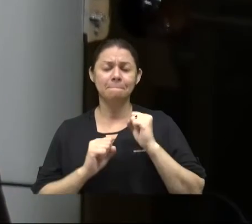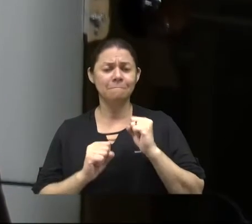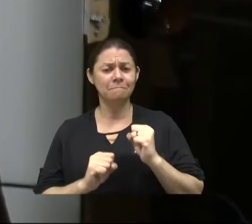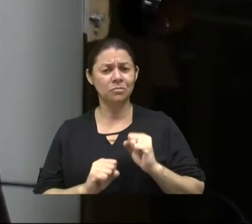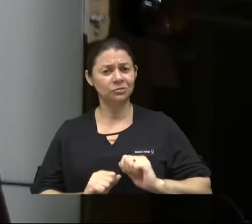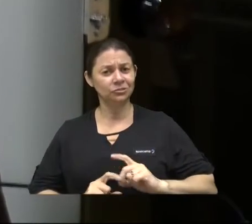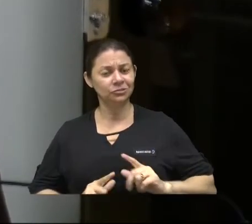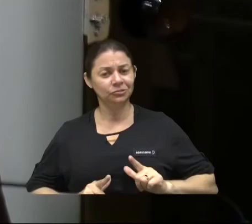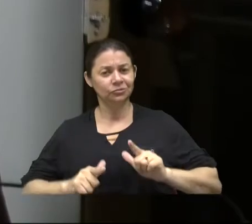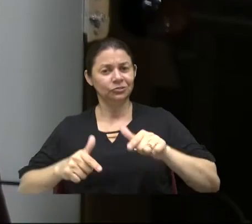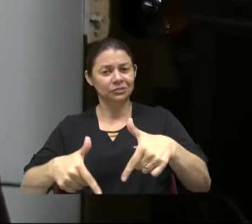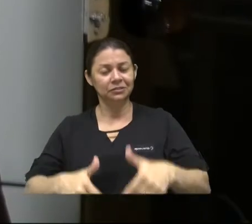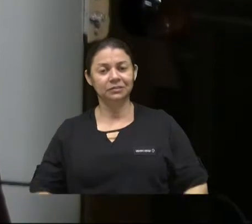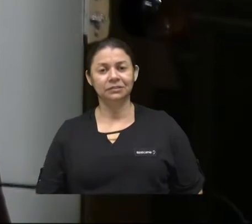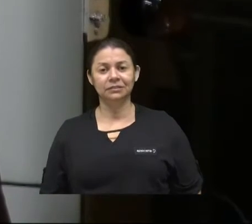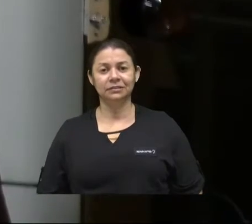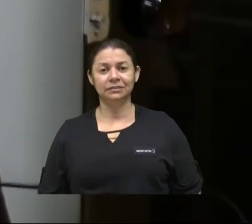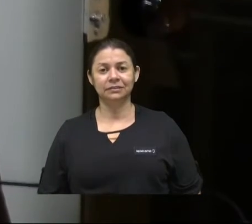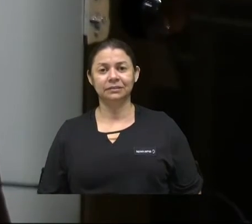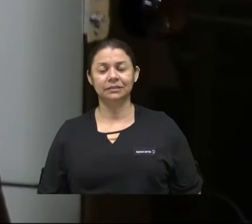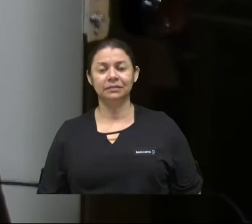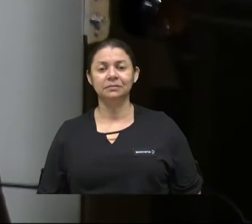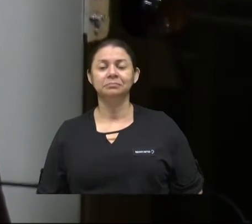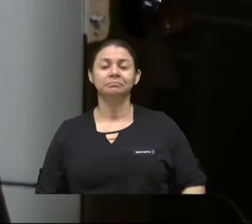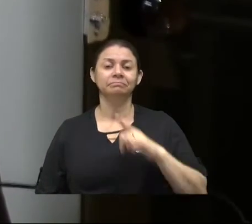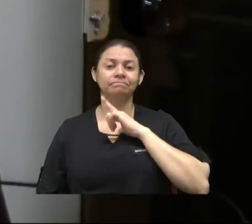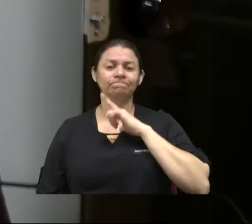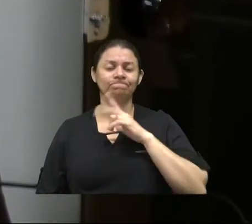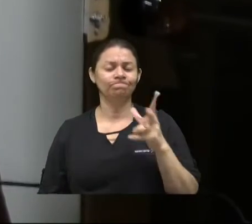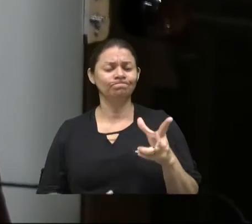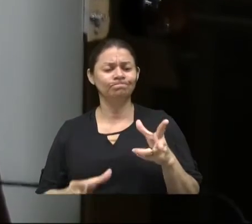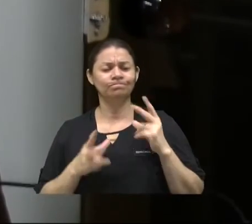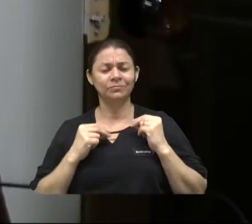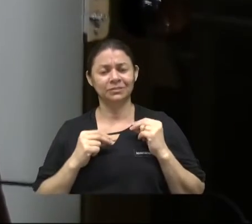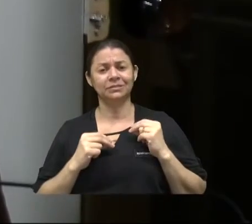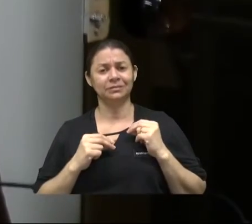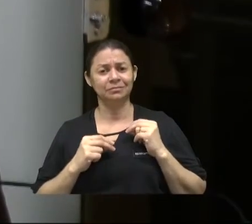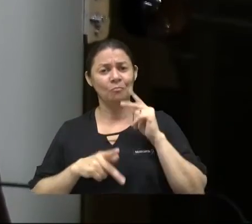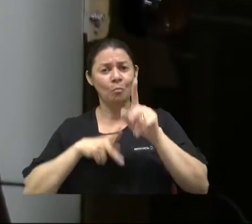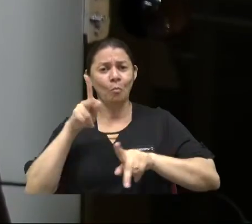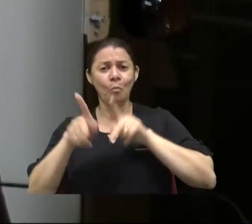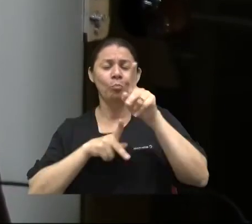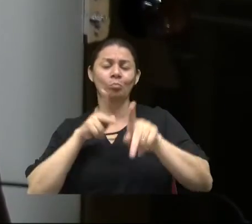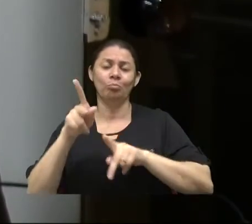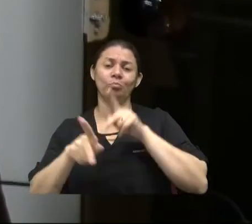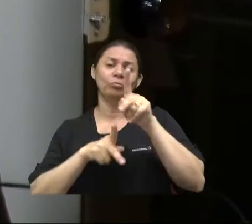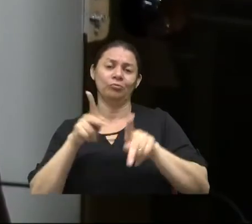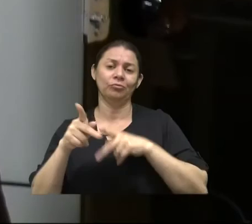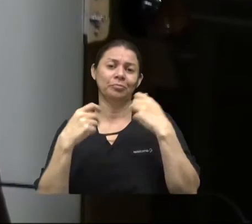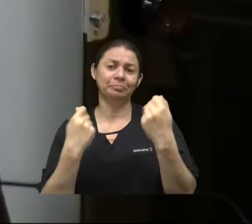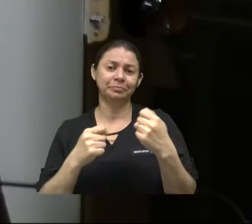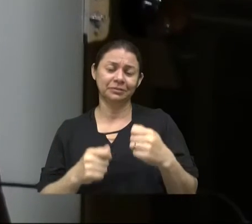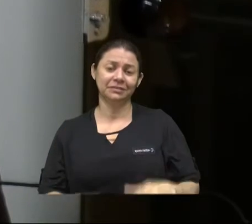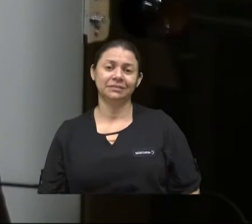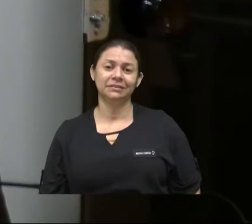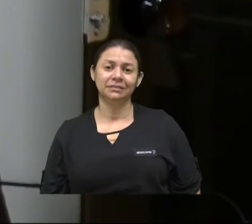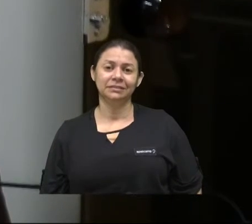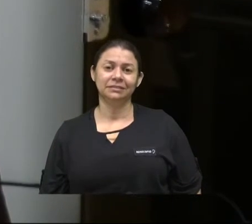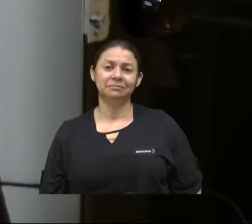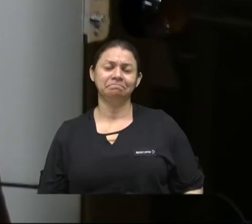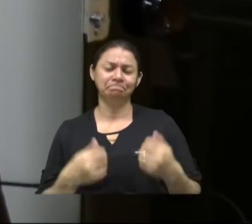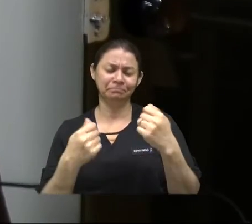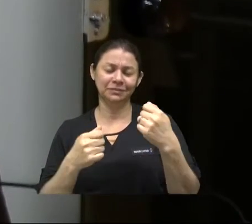para que Limeira seja alcançada, porque Limeira merece que saia de Limeira esse trem, não comece de